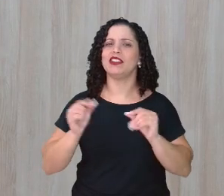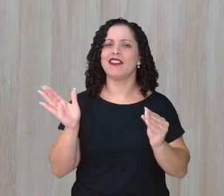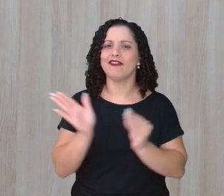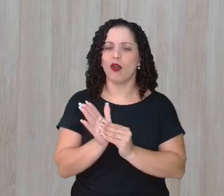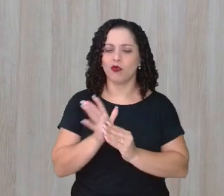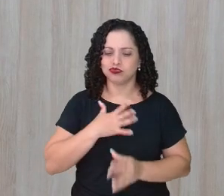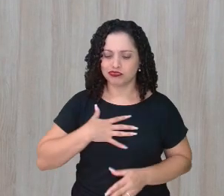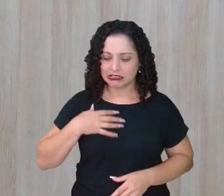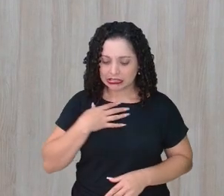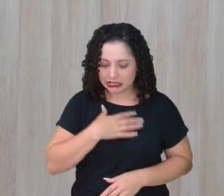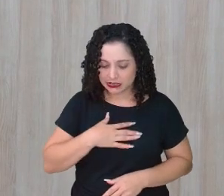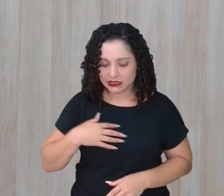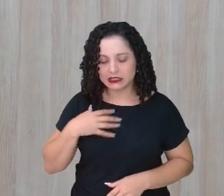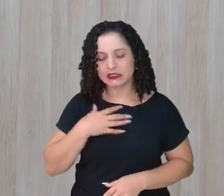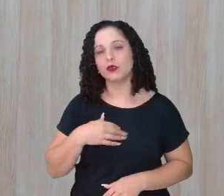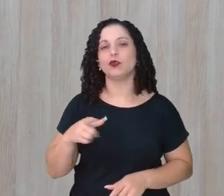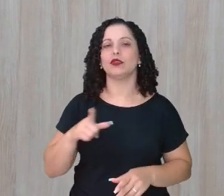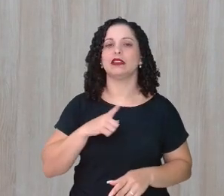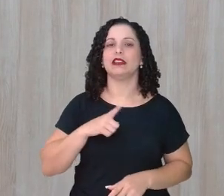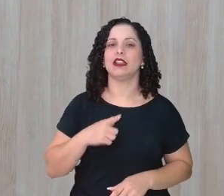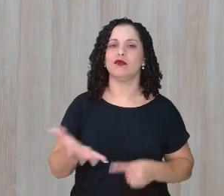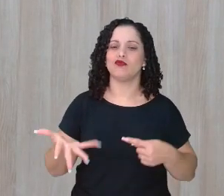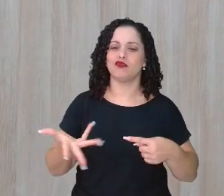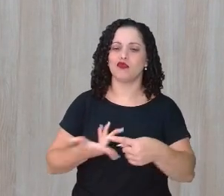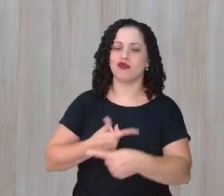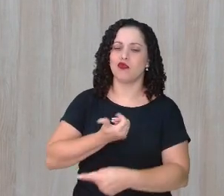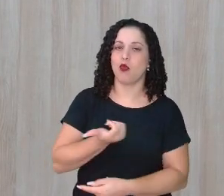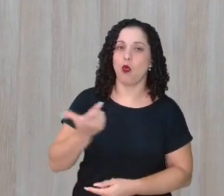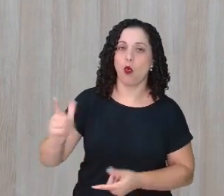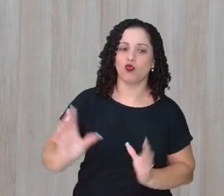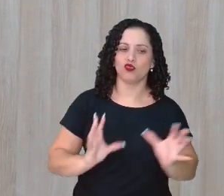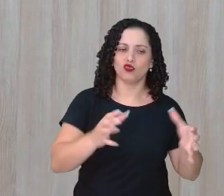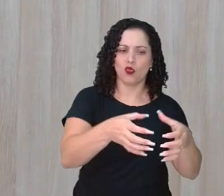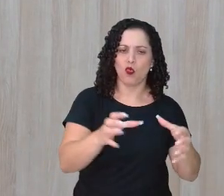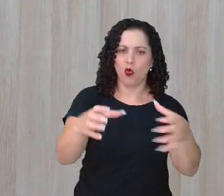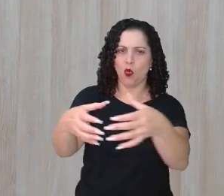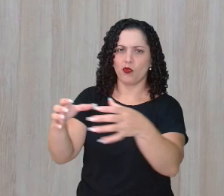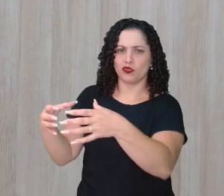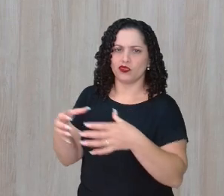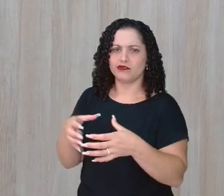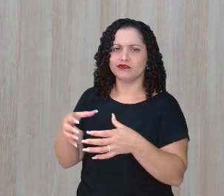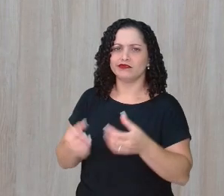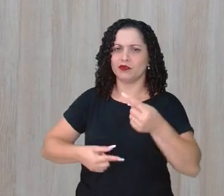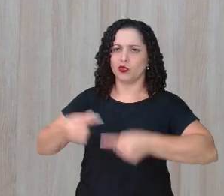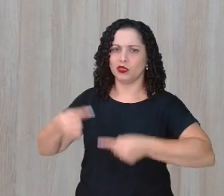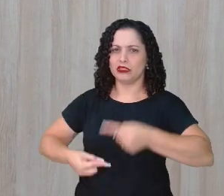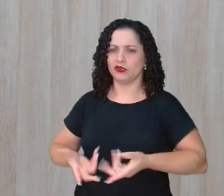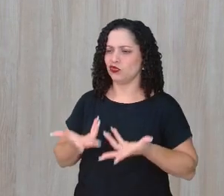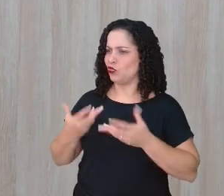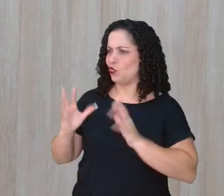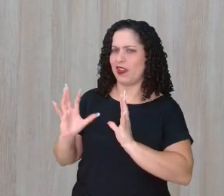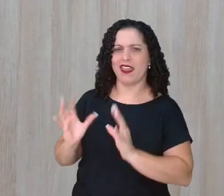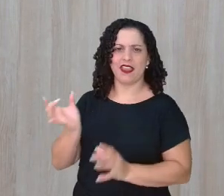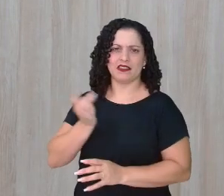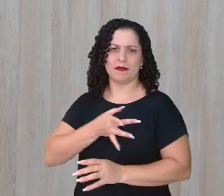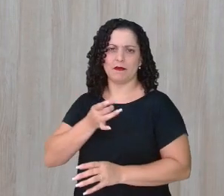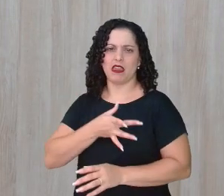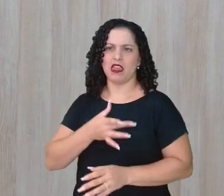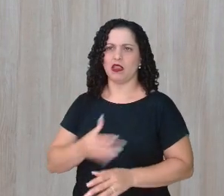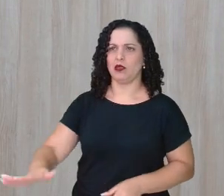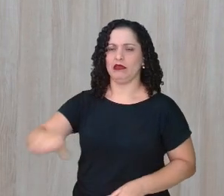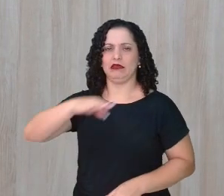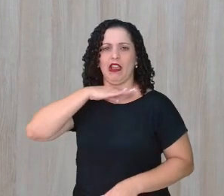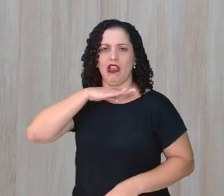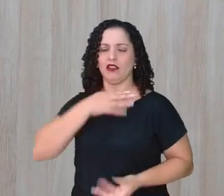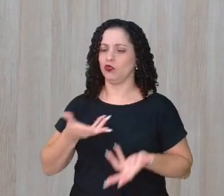né? Porque aí tem outras alas, tem os outros grupos políticos que não estão satisfeitos com esse terror todo, né? Vamos